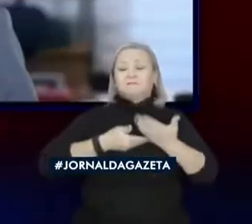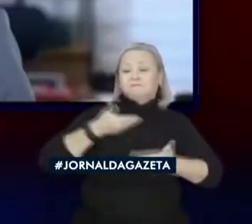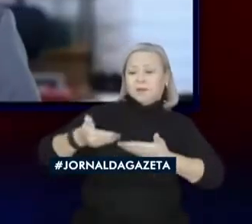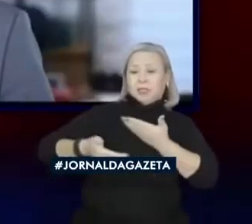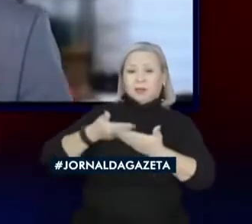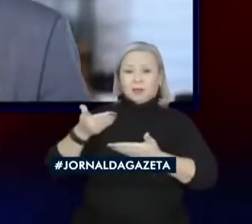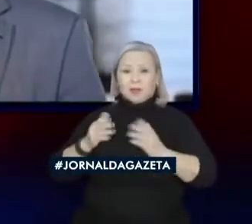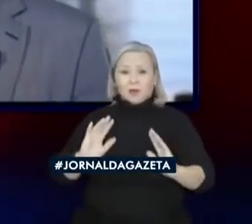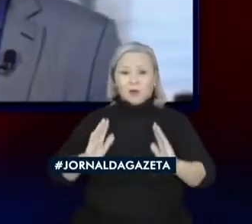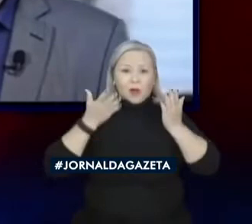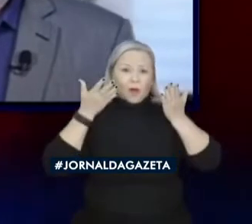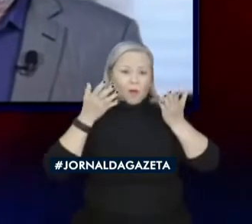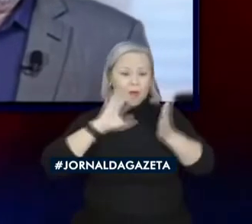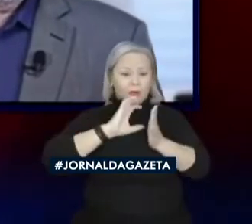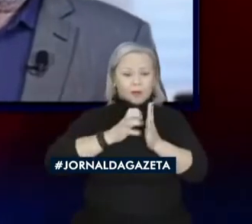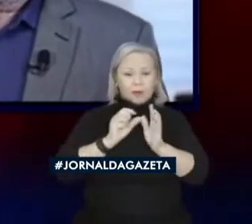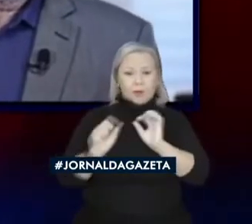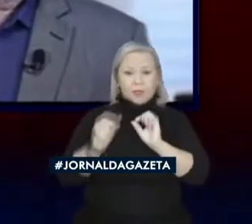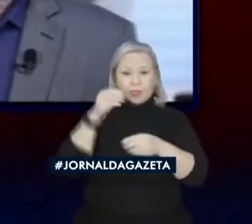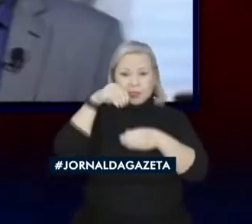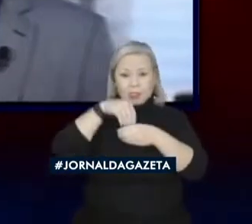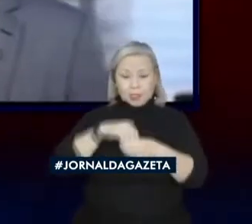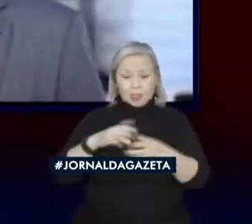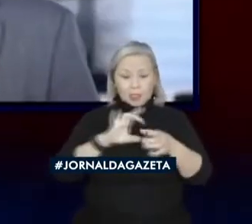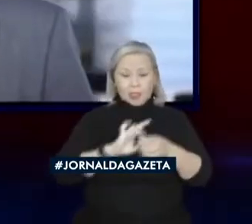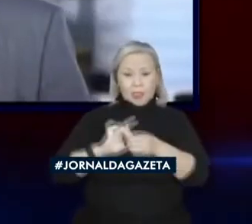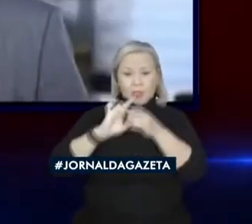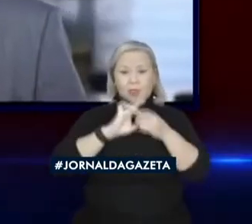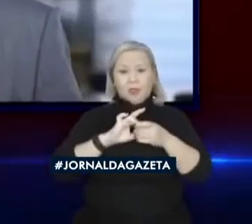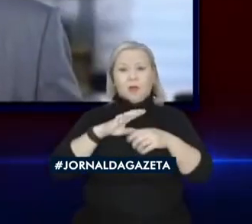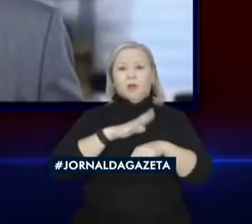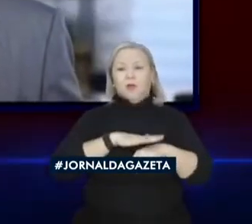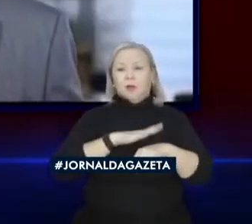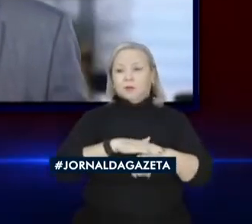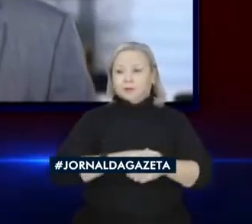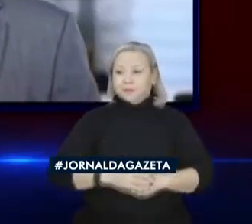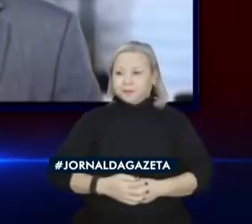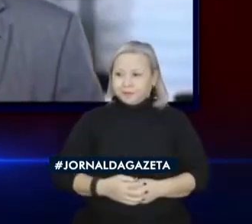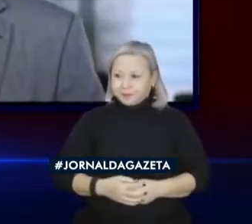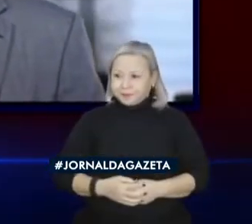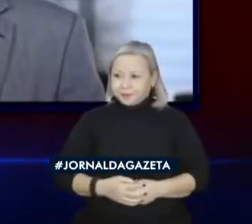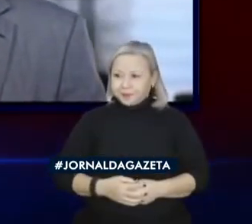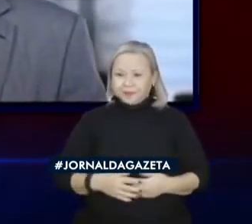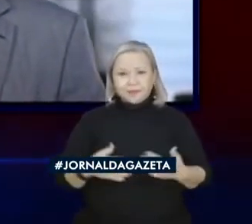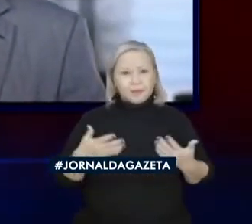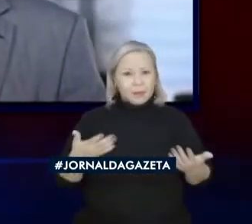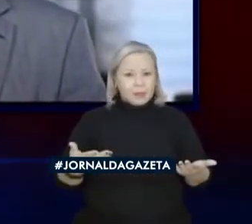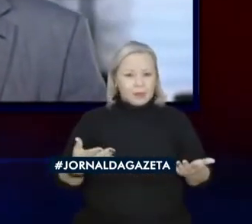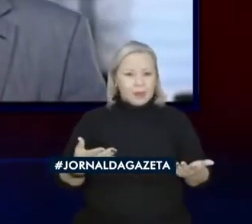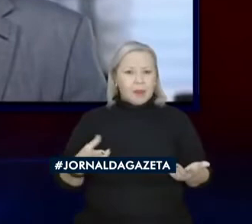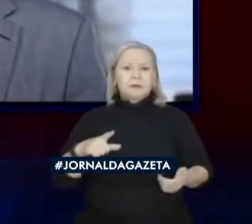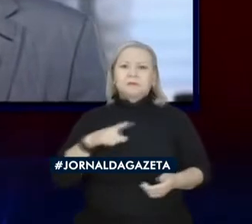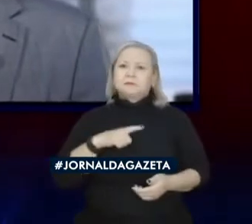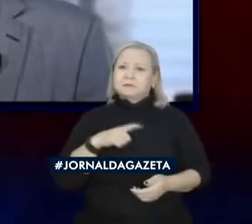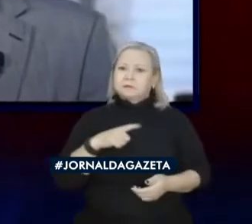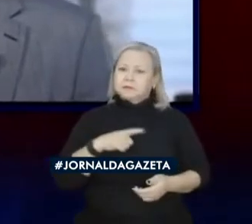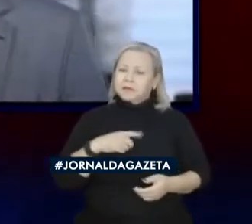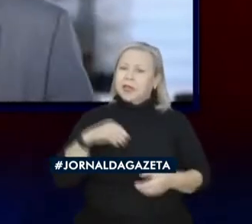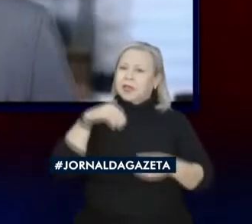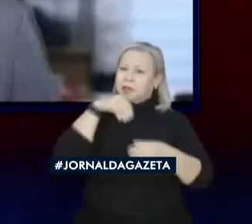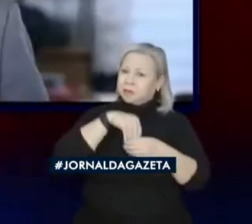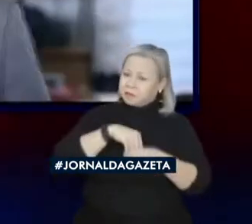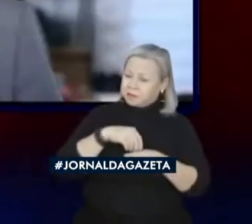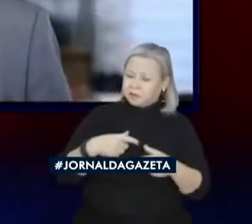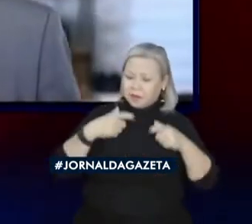Lula do PT começou o dia dando entrevista para a Rádio Super de Minas Gerais. O petista disse que a posse de Alexandre de Moraes